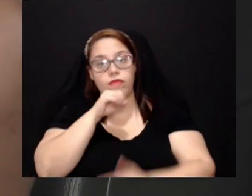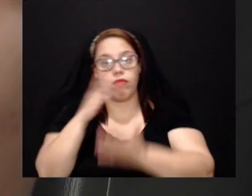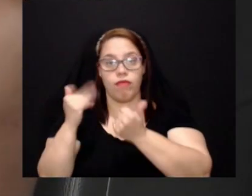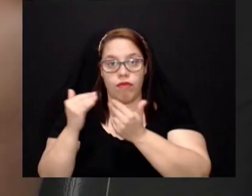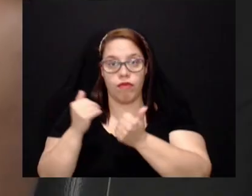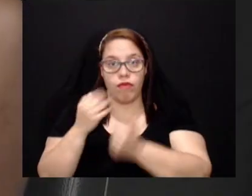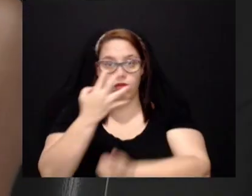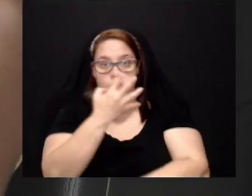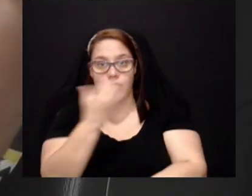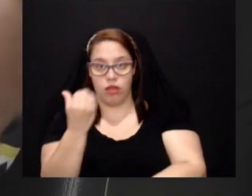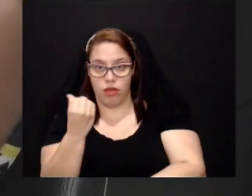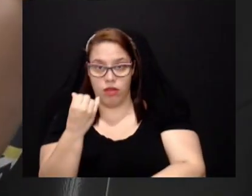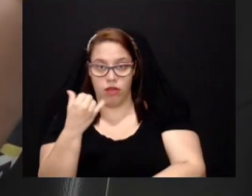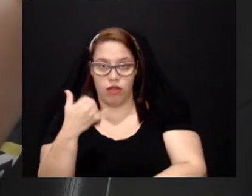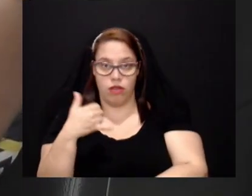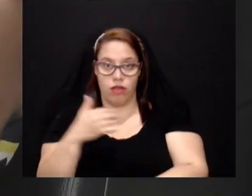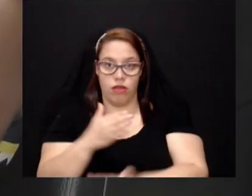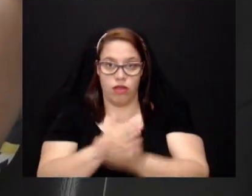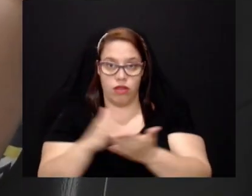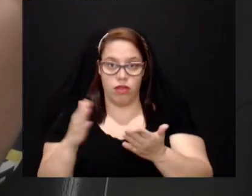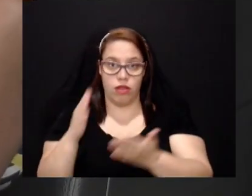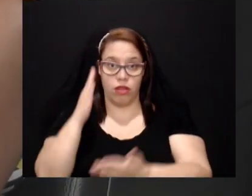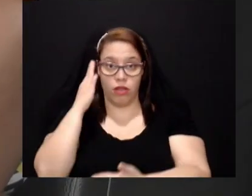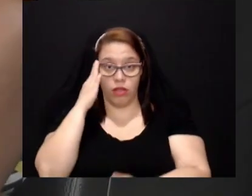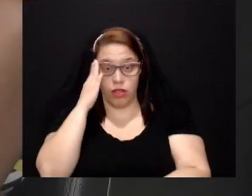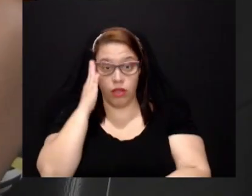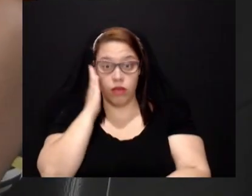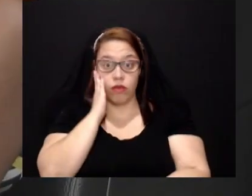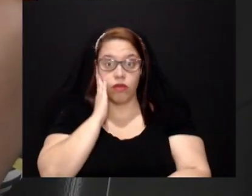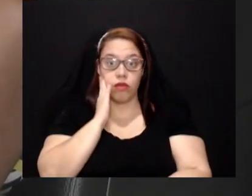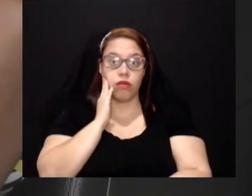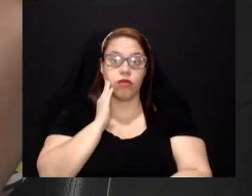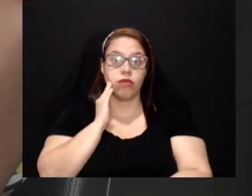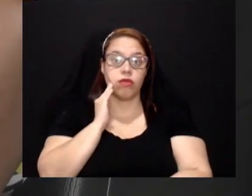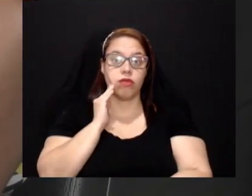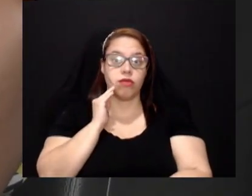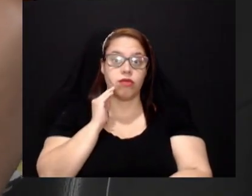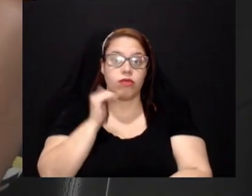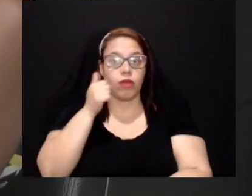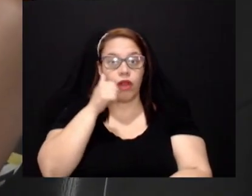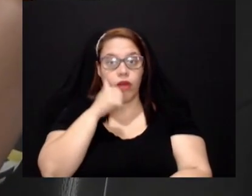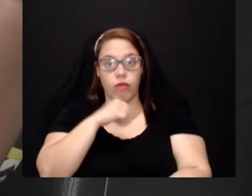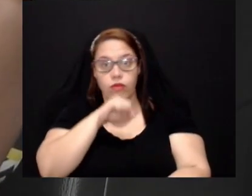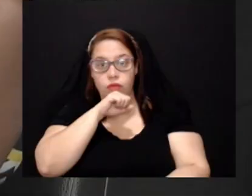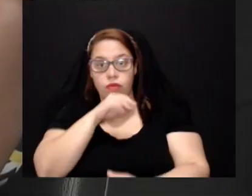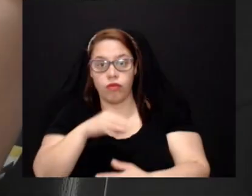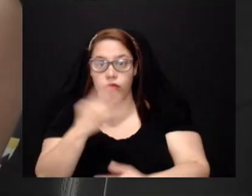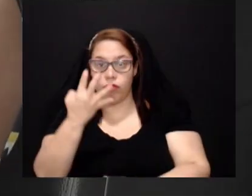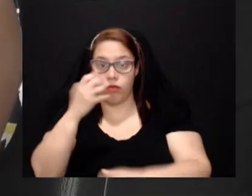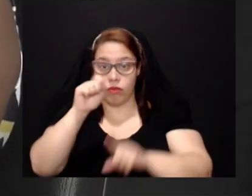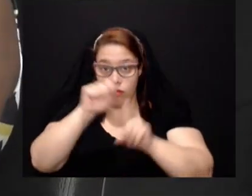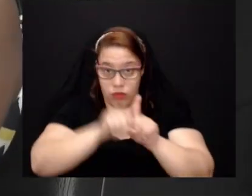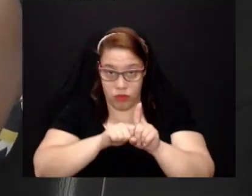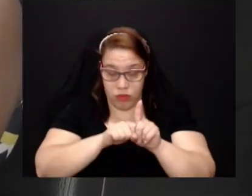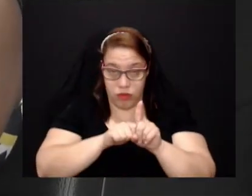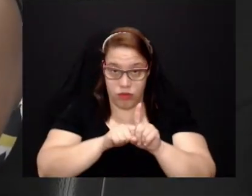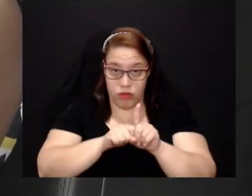anos de idade, né? Então, a minha mãe me manda, com 4 meses, para a casa da minha avó.